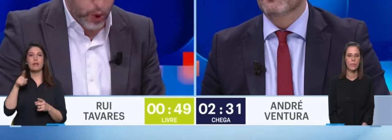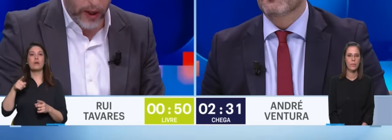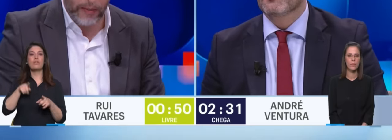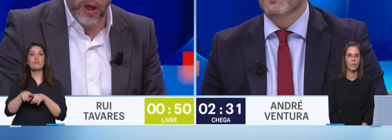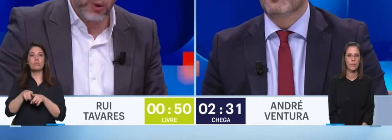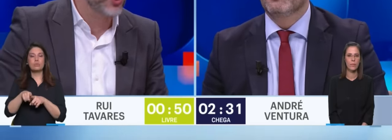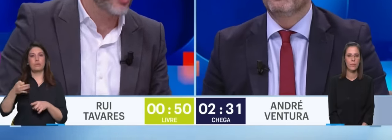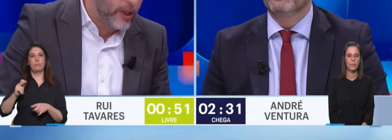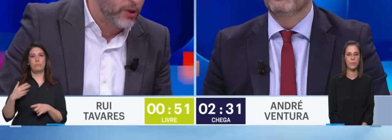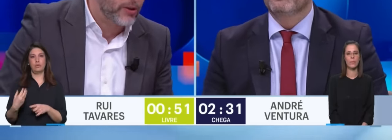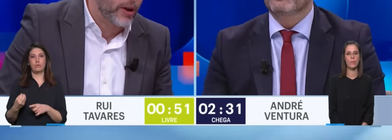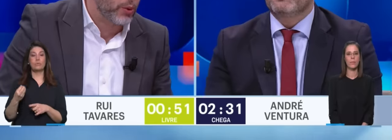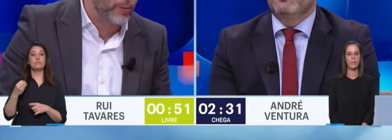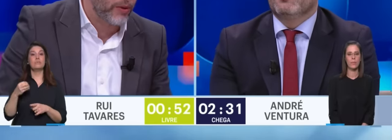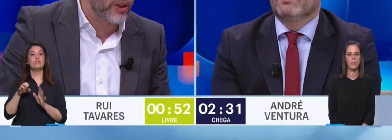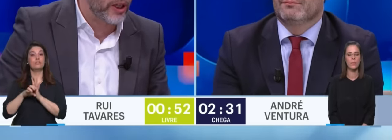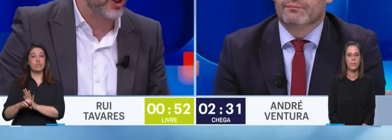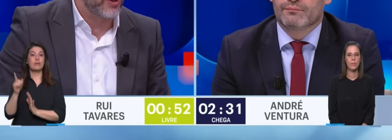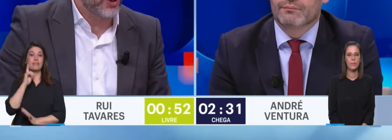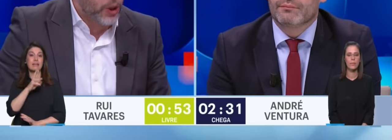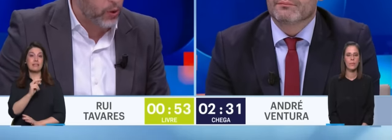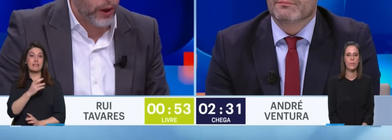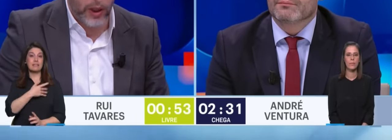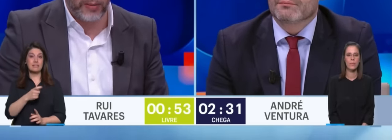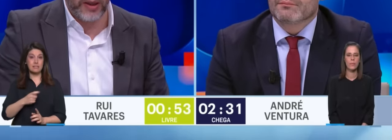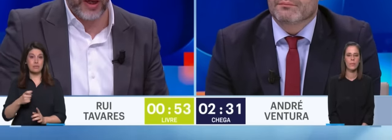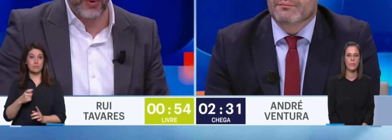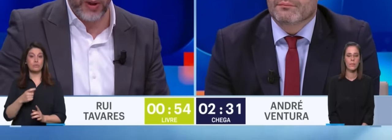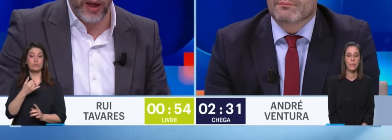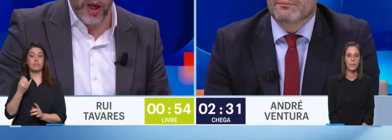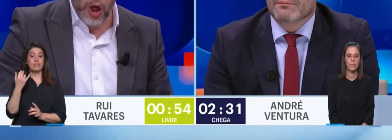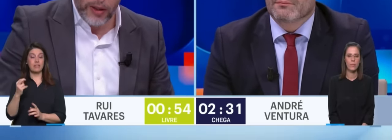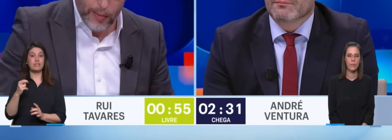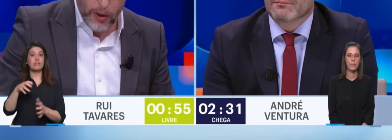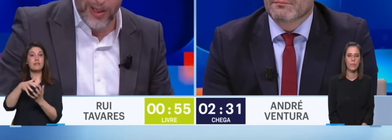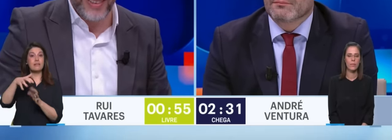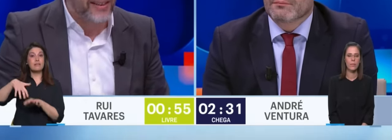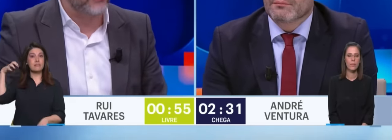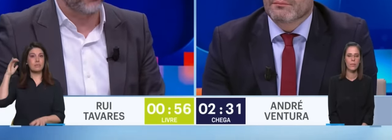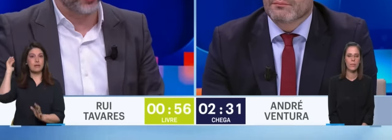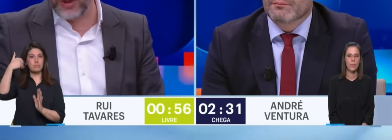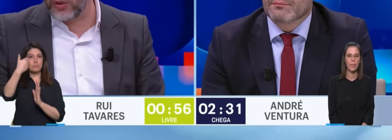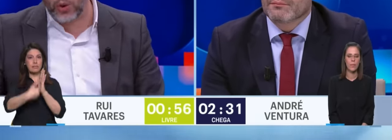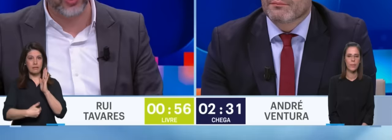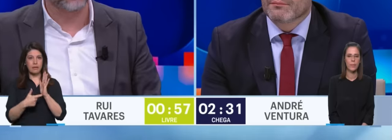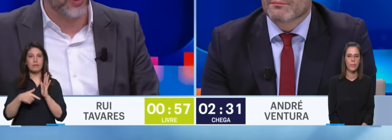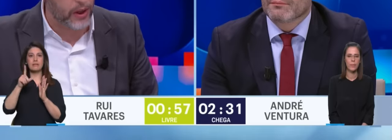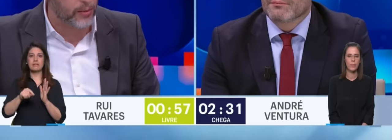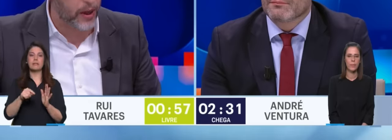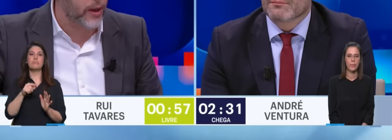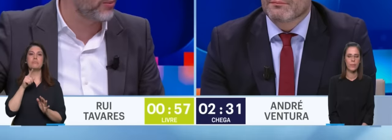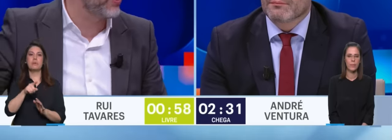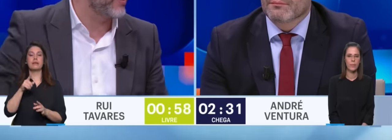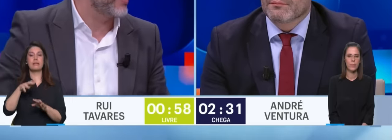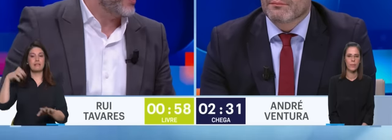do chga nos dias 13 de dezembro de 2023 está no Diário da Assembleia da República também no dia 30 de setembro de 2022 no diário da